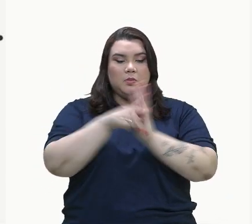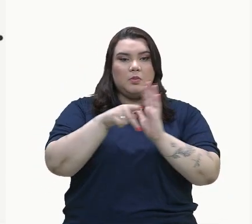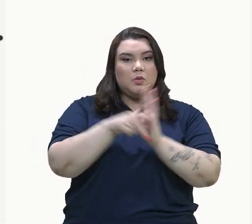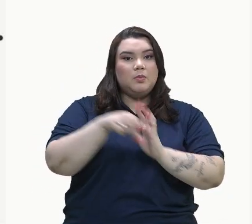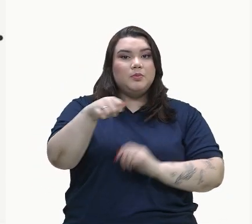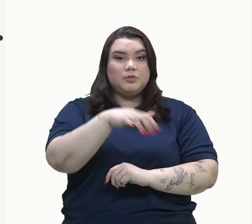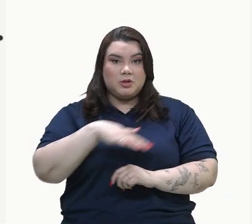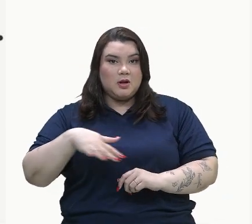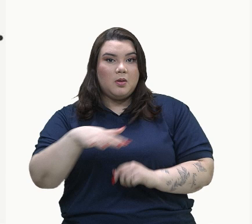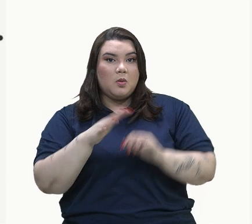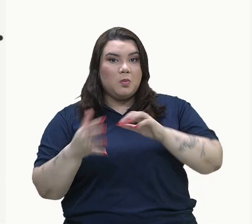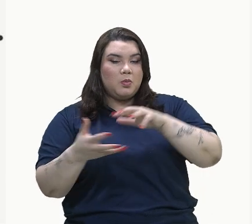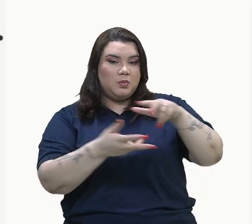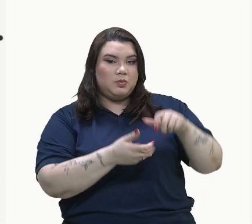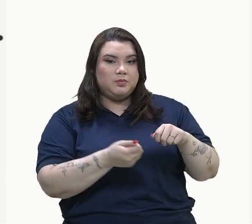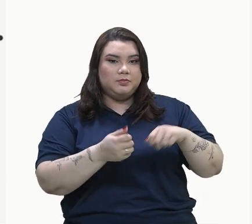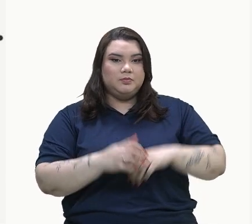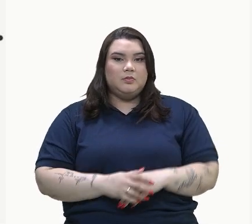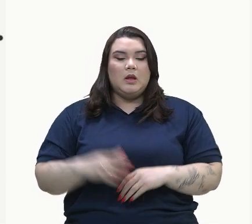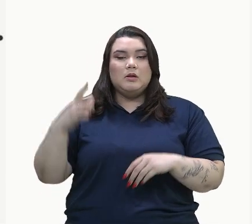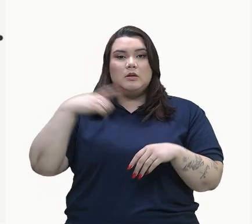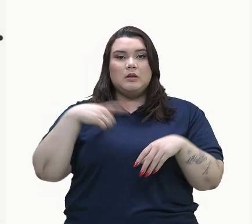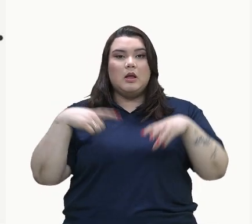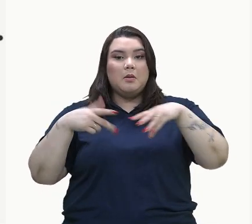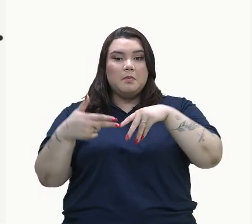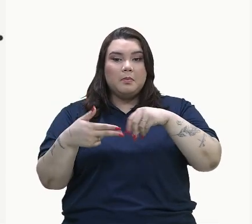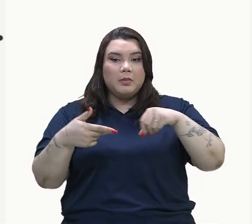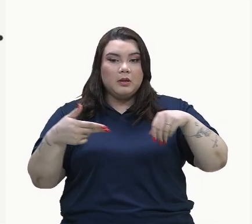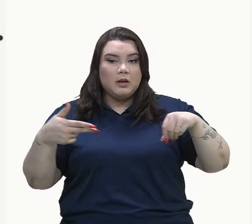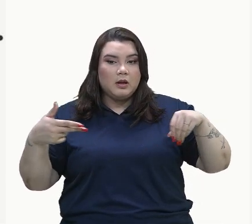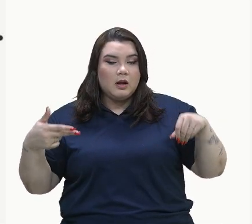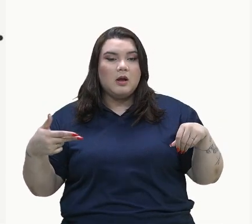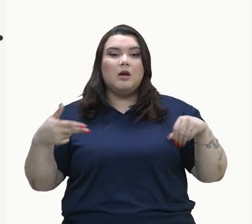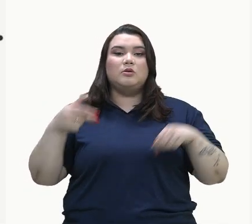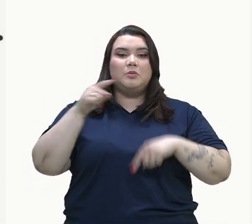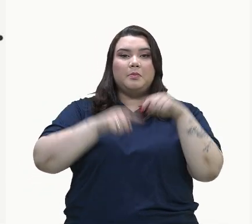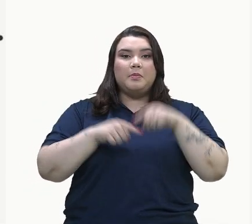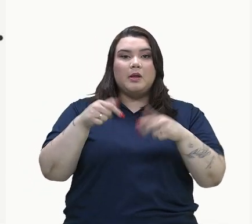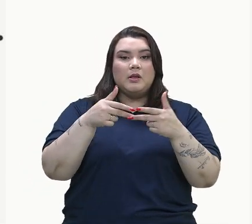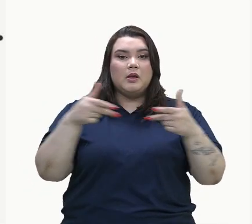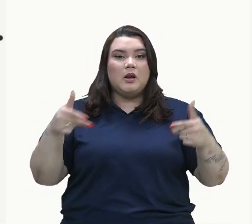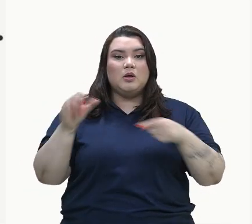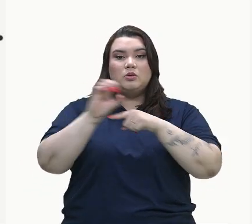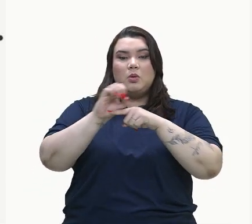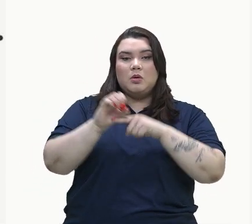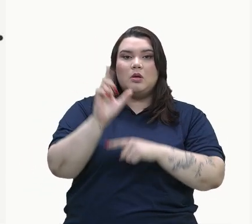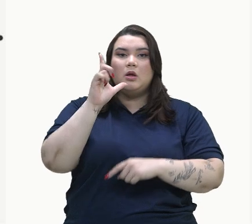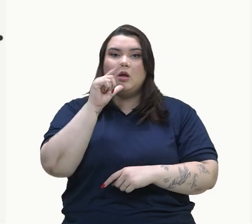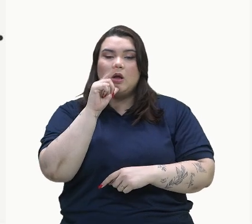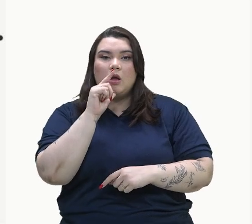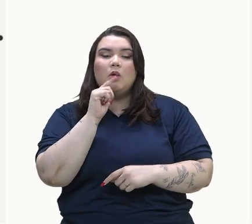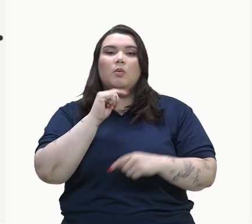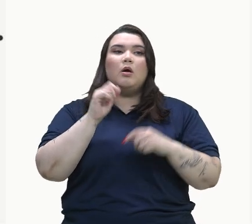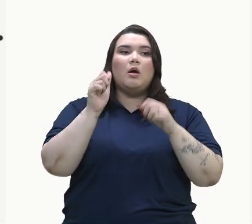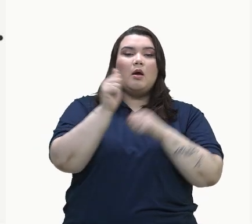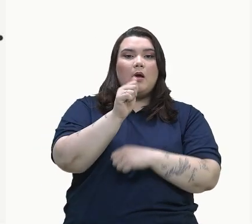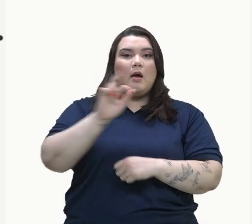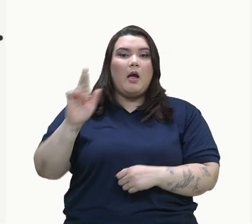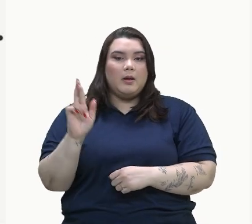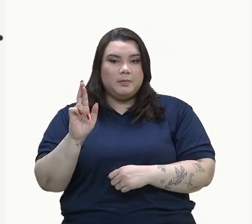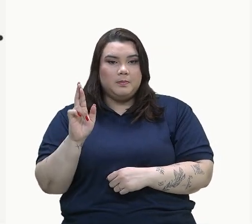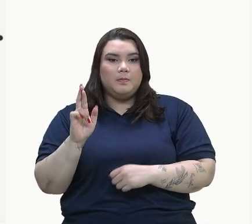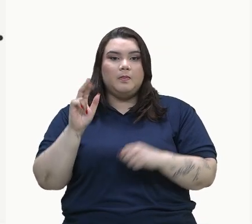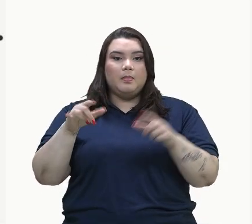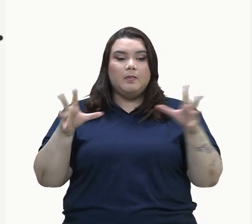certo? Ele é formado por minerais, matéria orgânica, água, ar. Ele é resultante ali